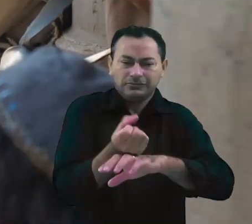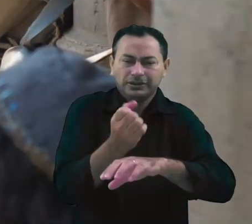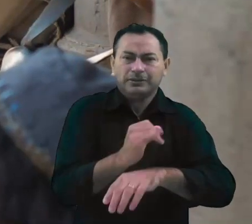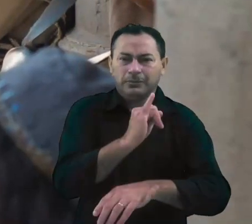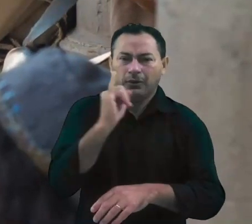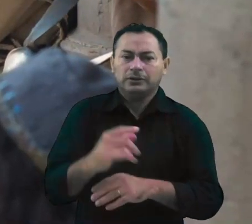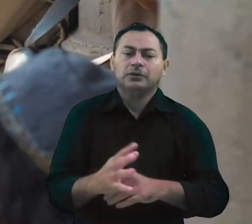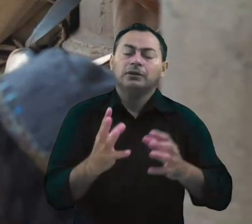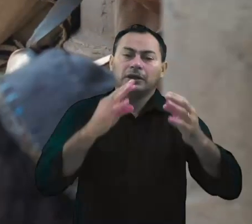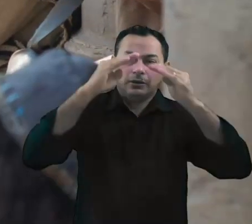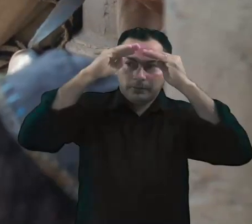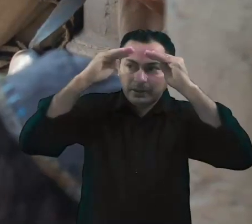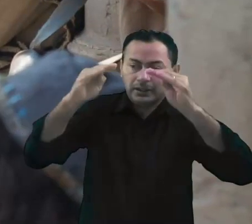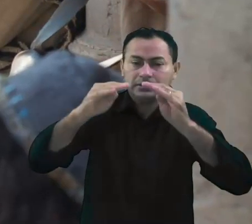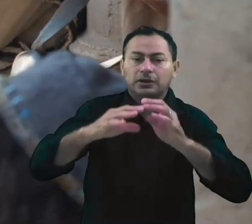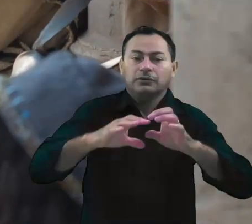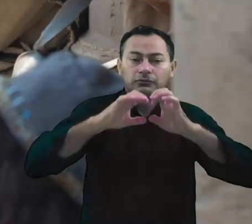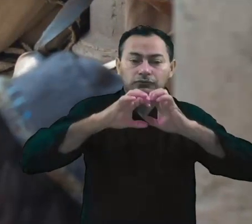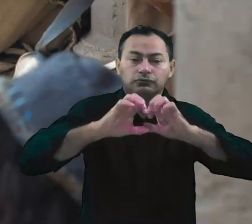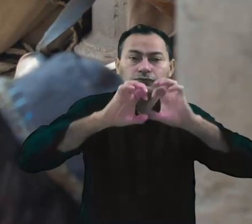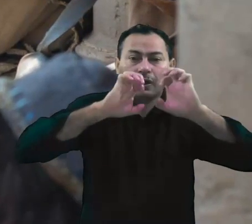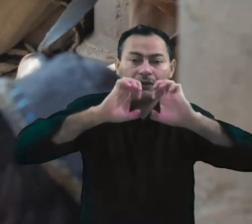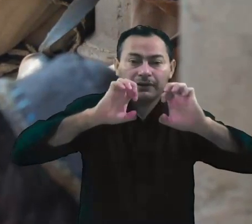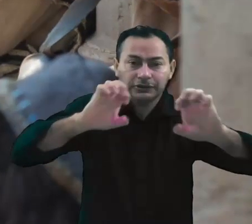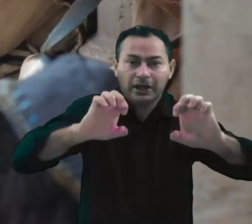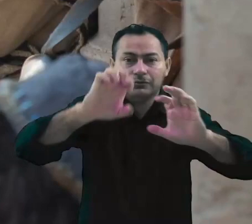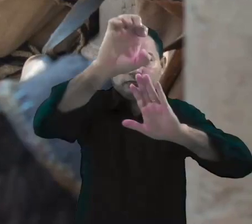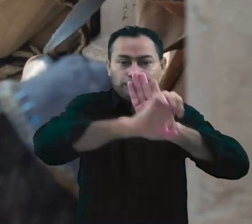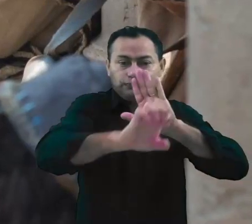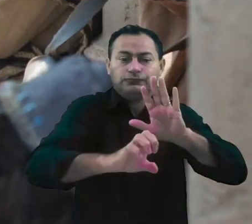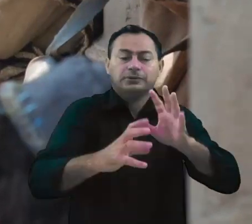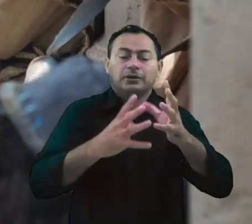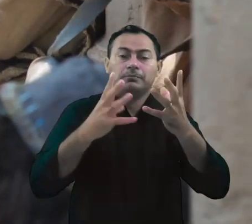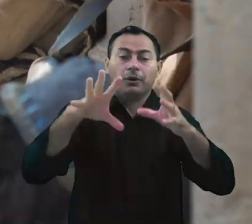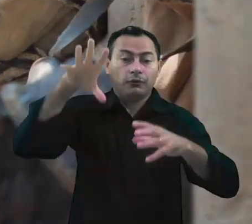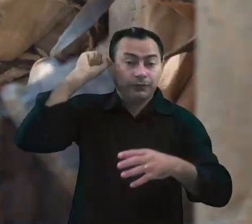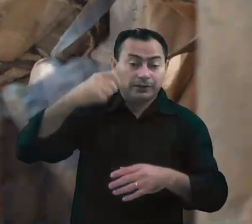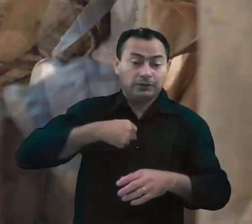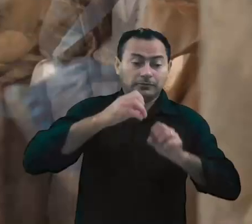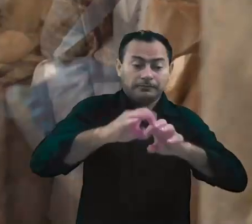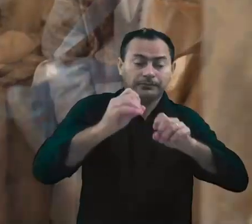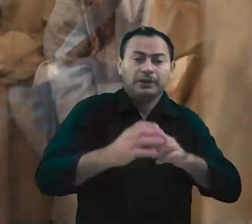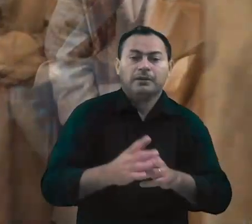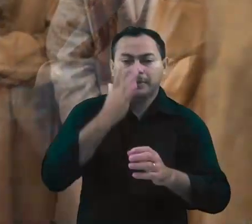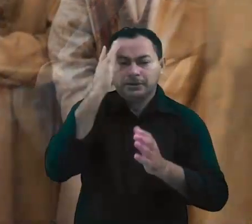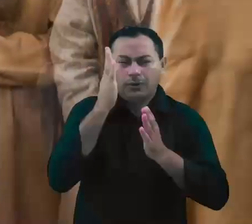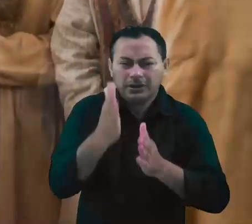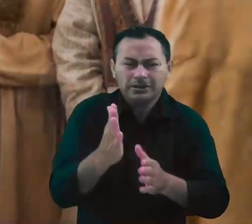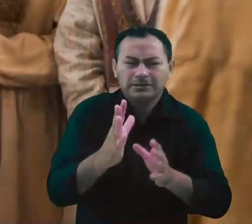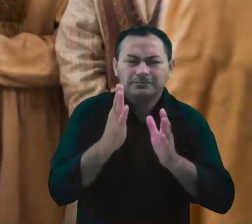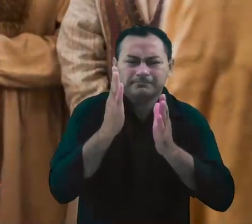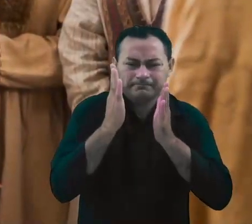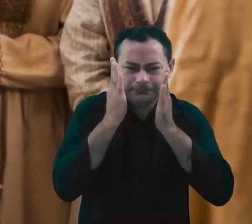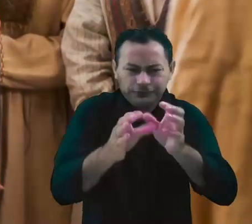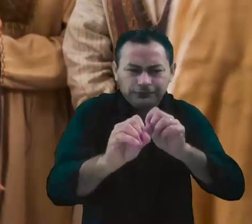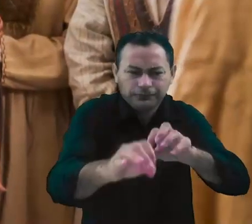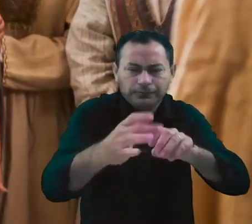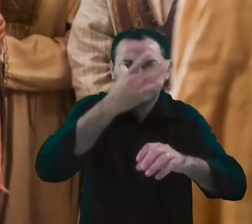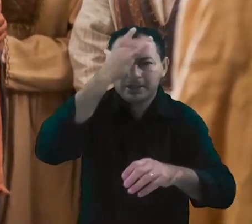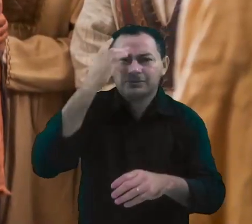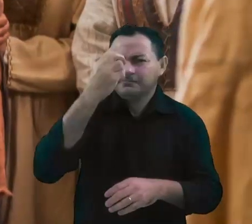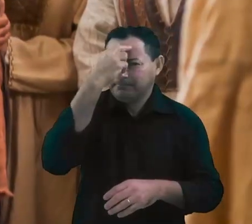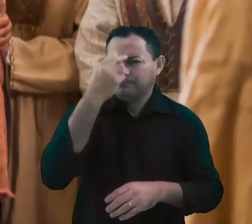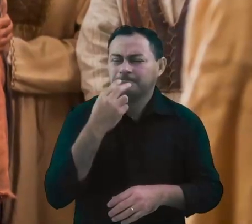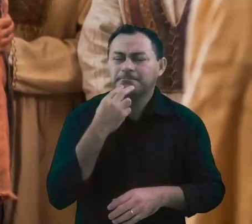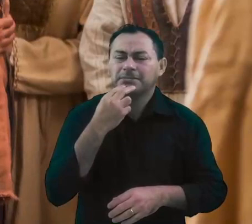de Deus através da pregação do Evangelho que ouviram de mim. Esse Evangelho é dirigido aos pobres de espírito, aqueles que